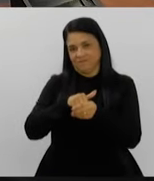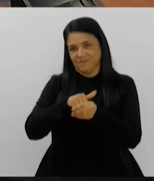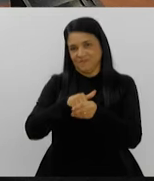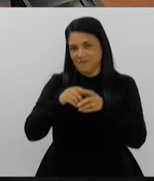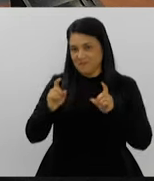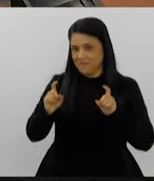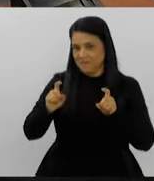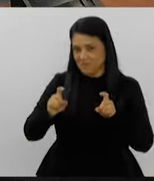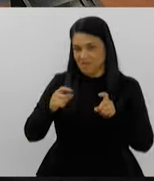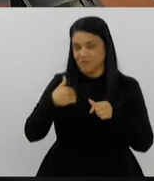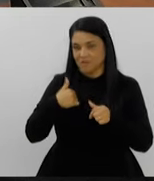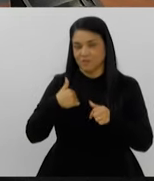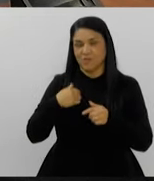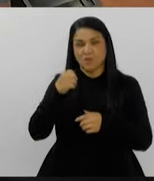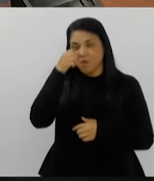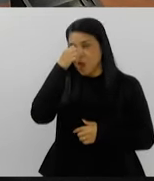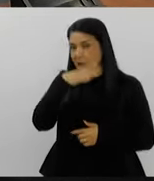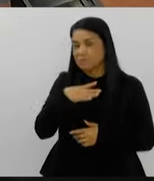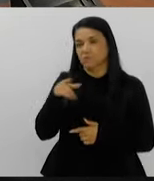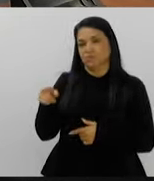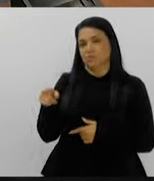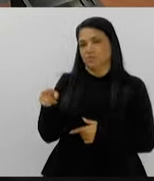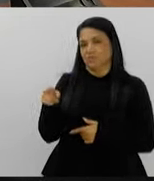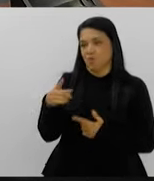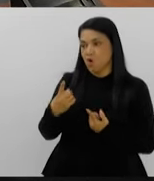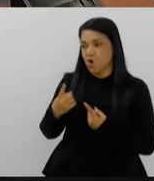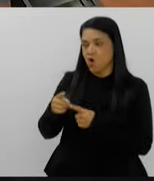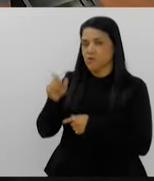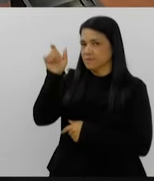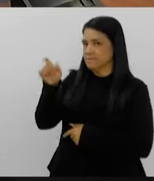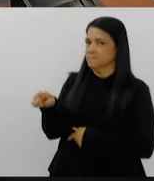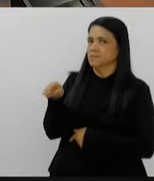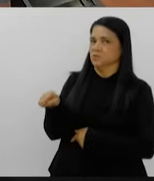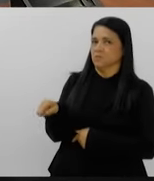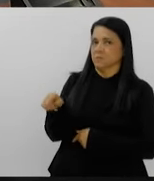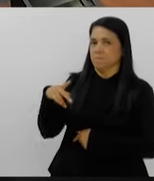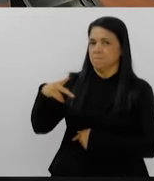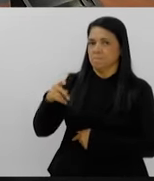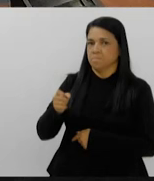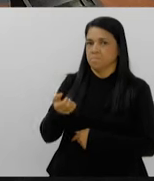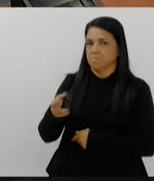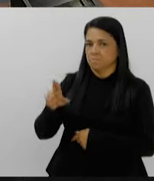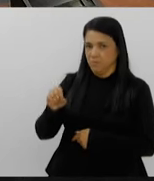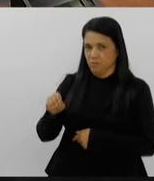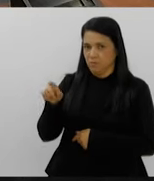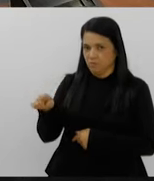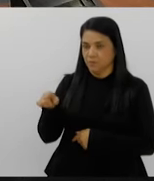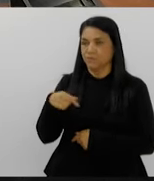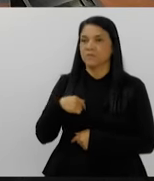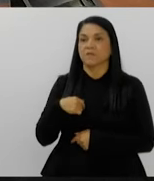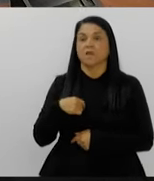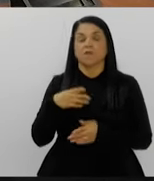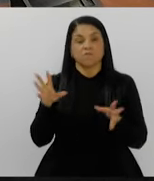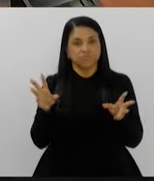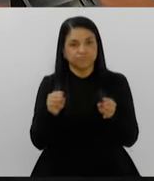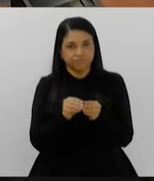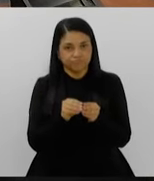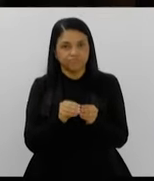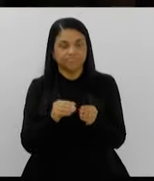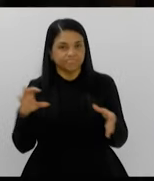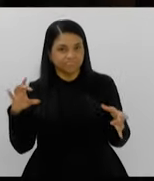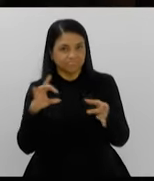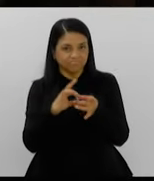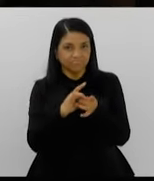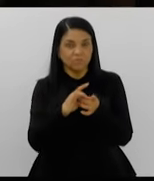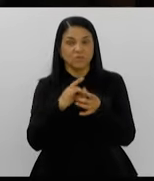absurdo. E nós temos que representar contra esse cidadão. Senhor presidente, concluindo, fica aqui o alerta. Diz que a Assembleia loteia,